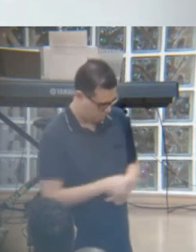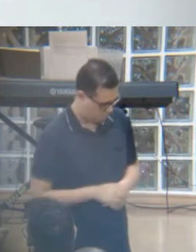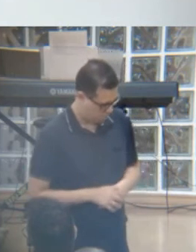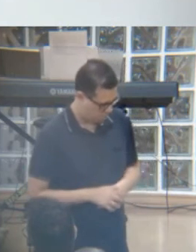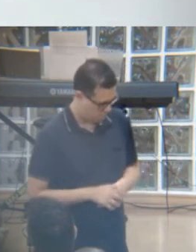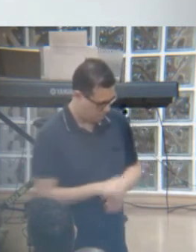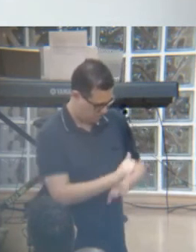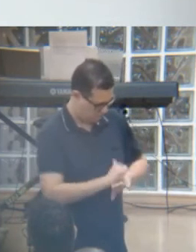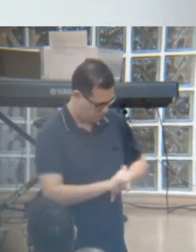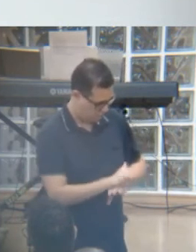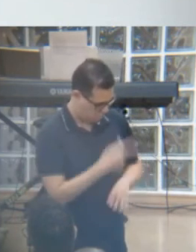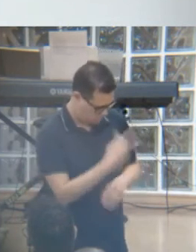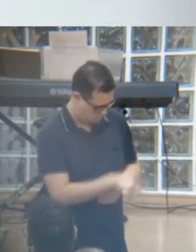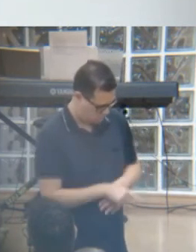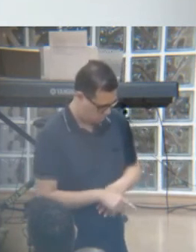É este,